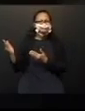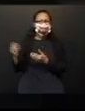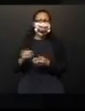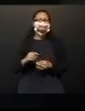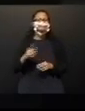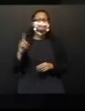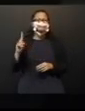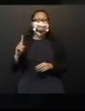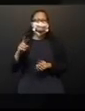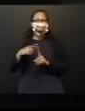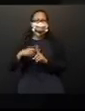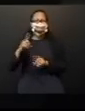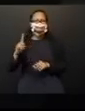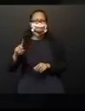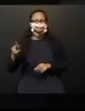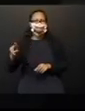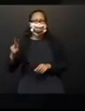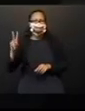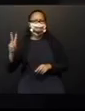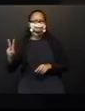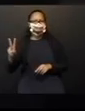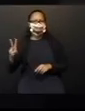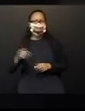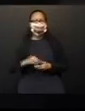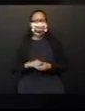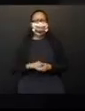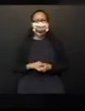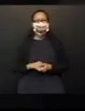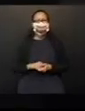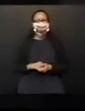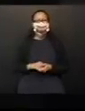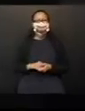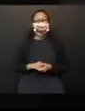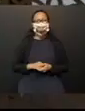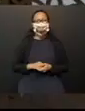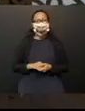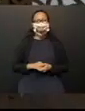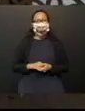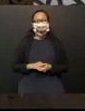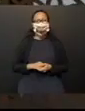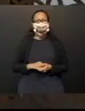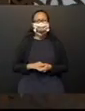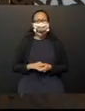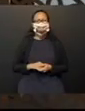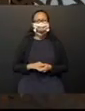1, 2. Tranquilo até aí, né, pessoal?